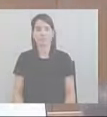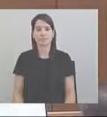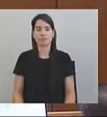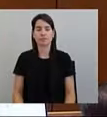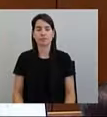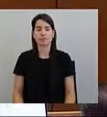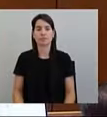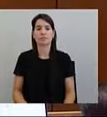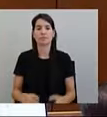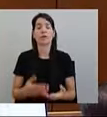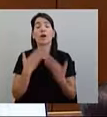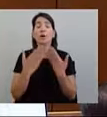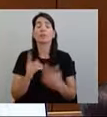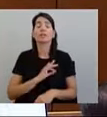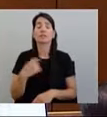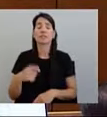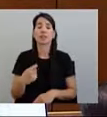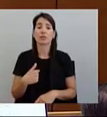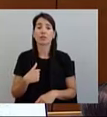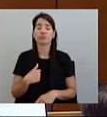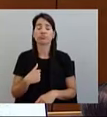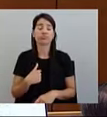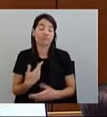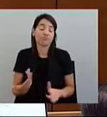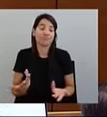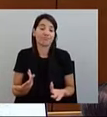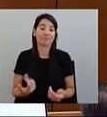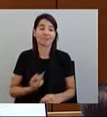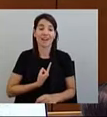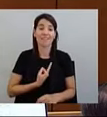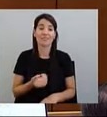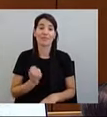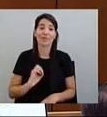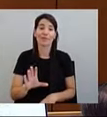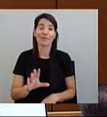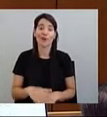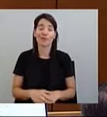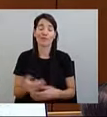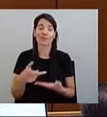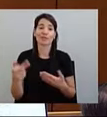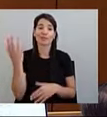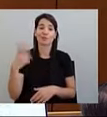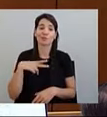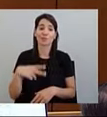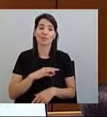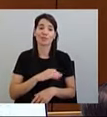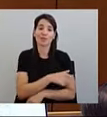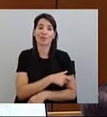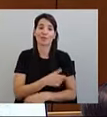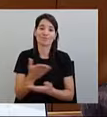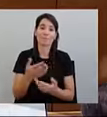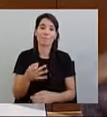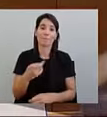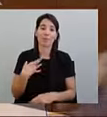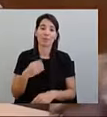Obrigado, Sr. Presidente. Eu não resisto a devolver um ditado popular ao Sr. Vereador Pedro Patacho, que é